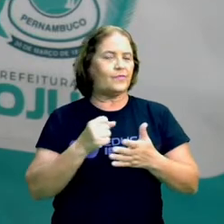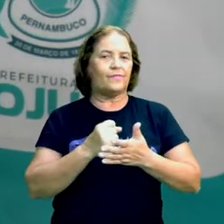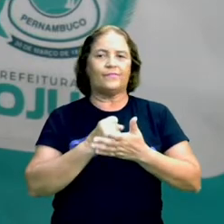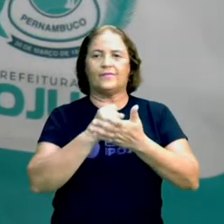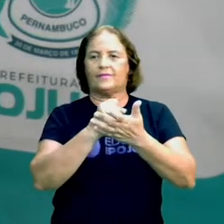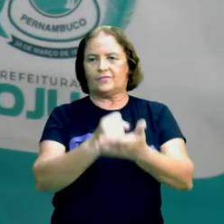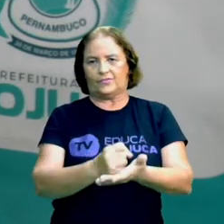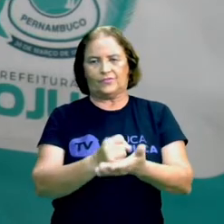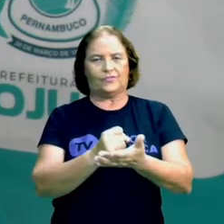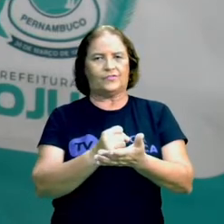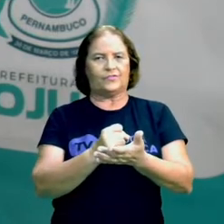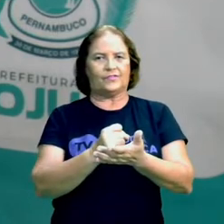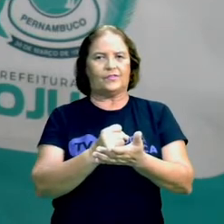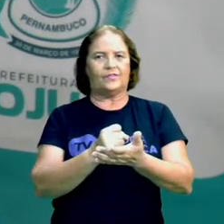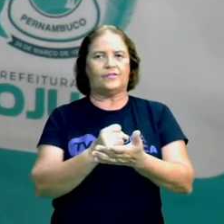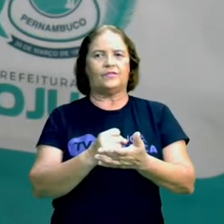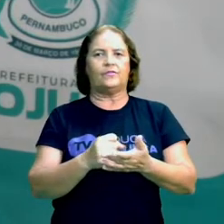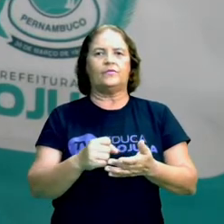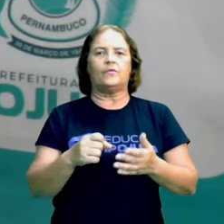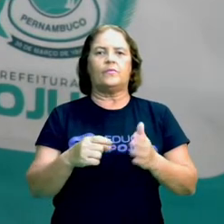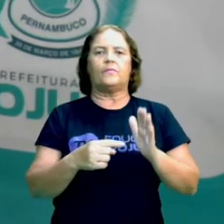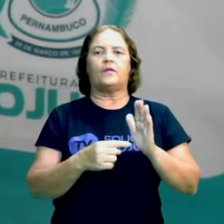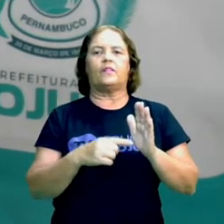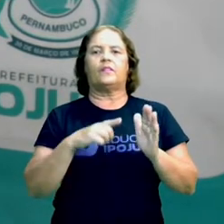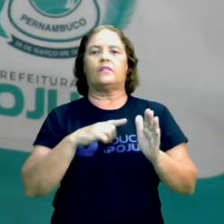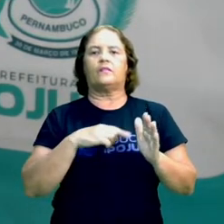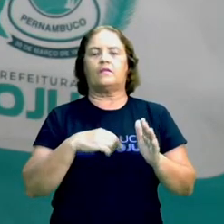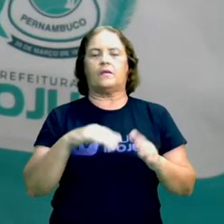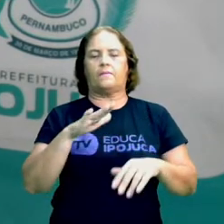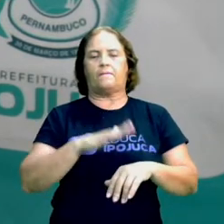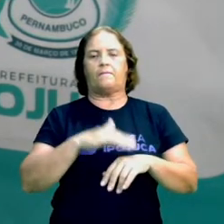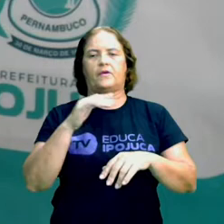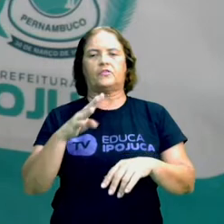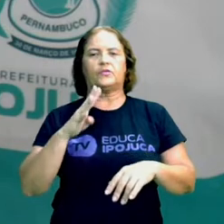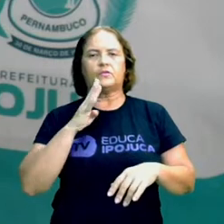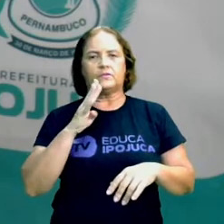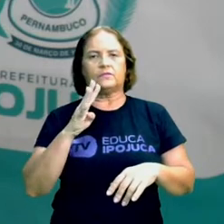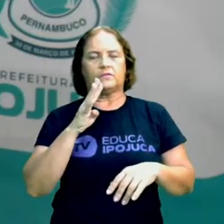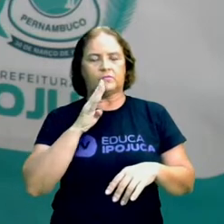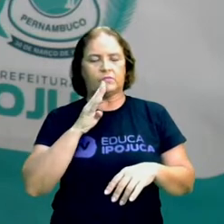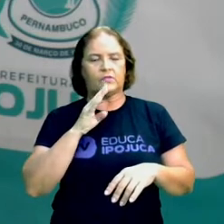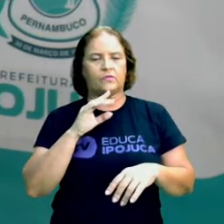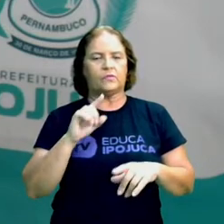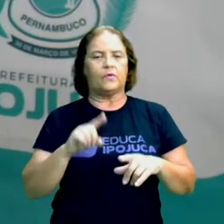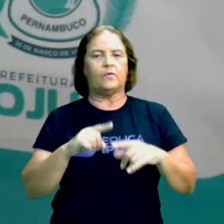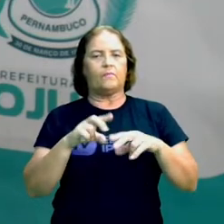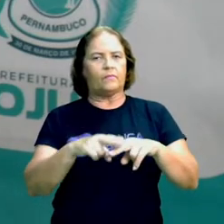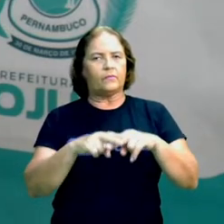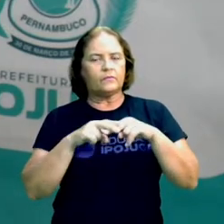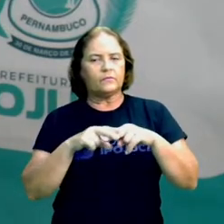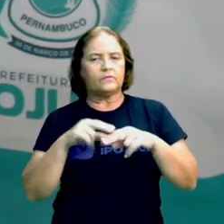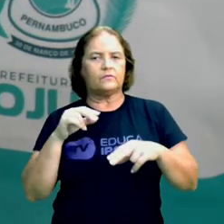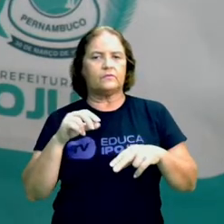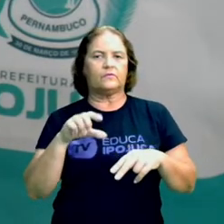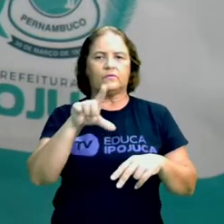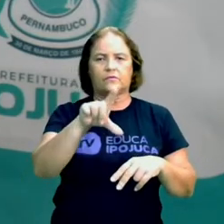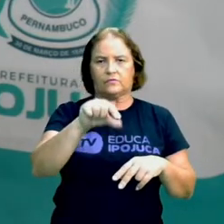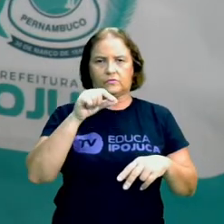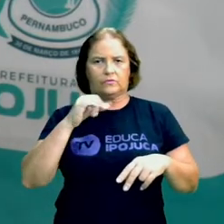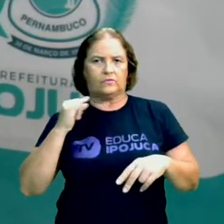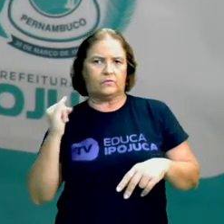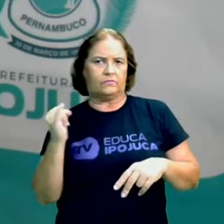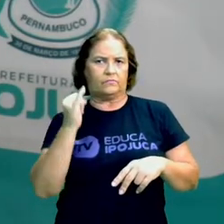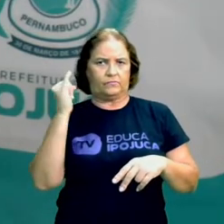contribuindo para trazer mais conhecimento. Então, essa seleção, ela é muito importante, tanto para evitar a disseminação